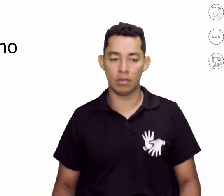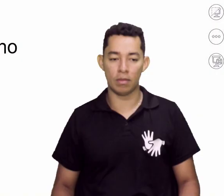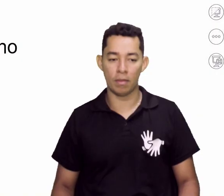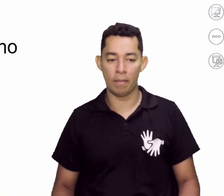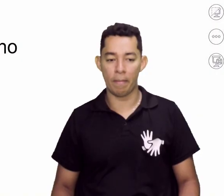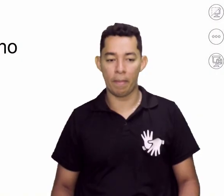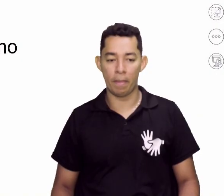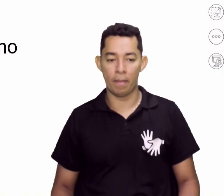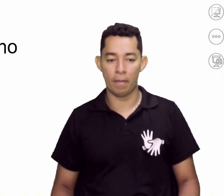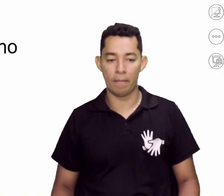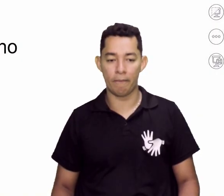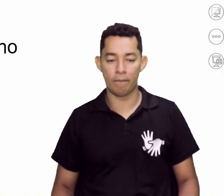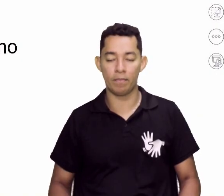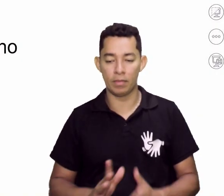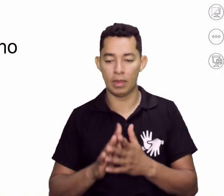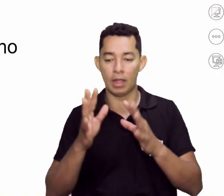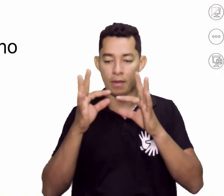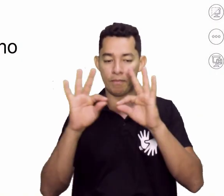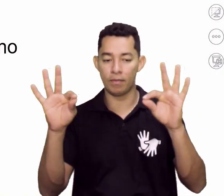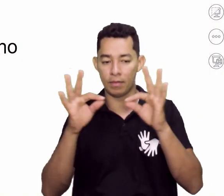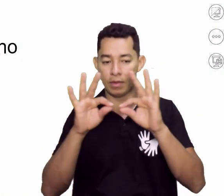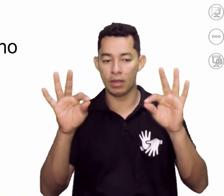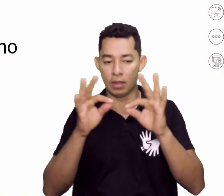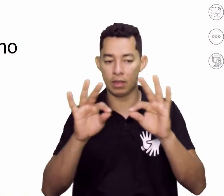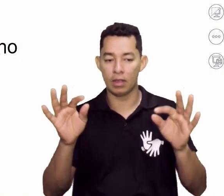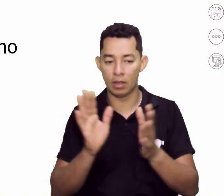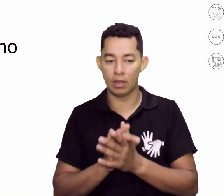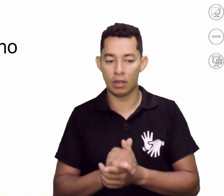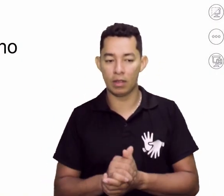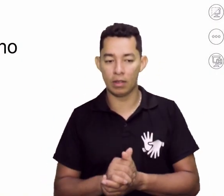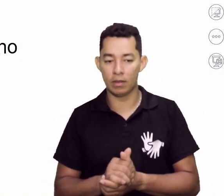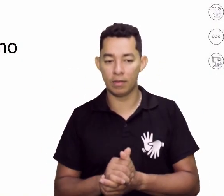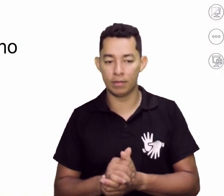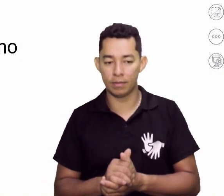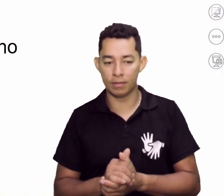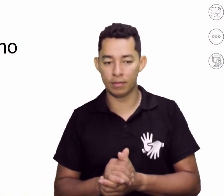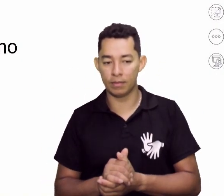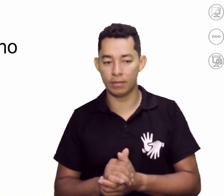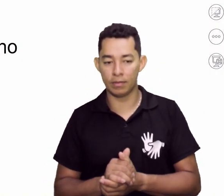Com a seguinte frase, né? O infinito dos